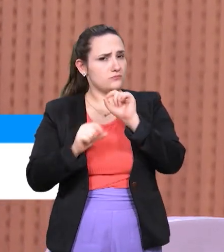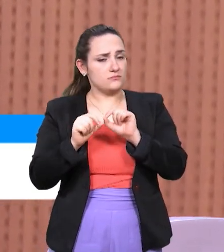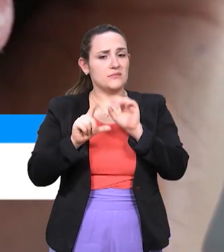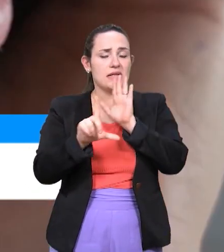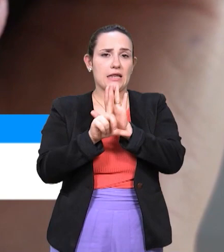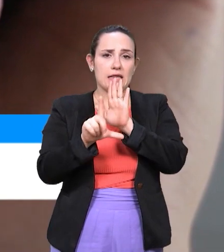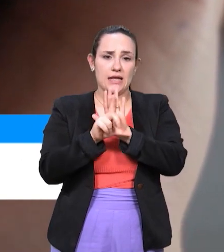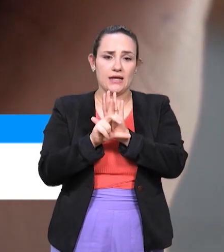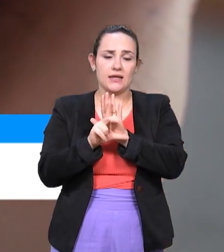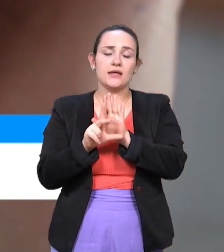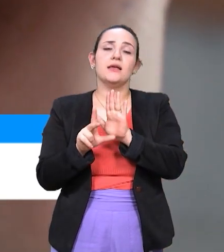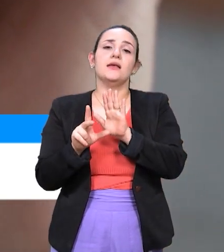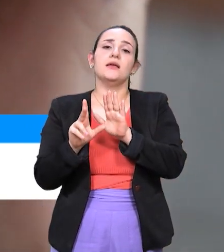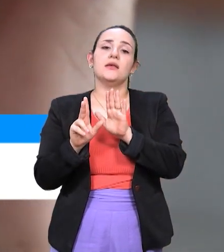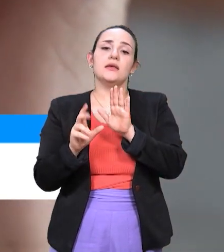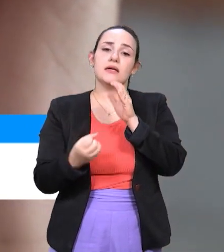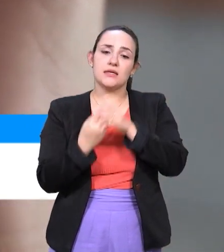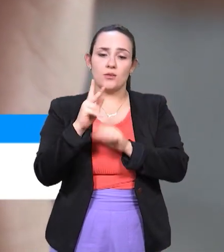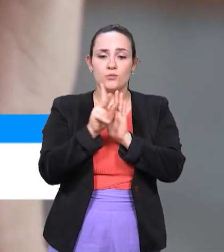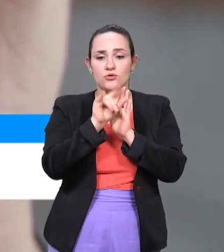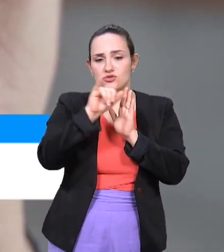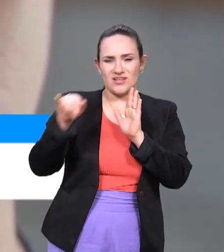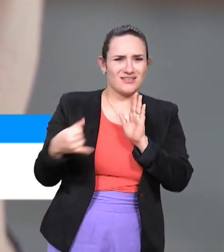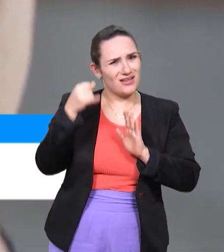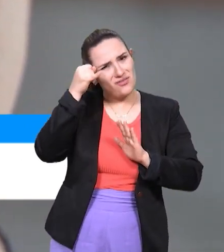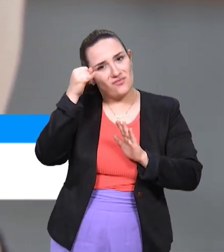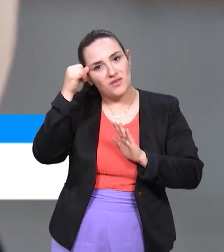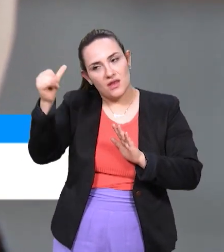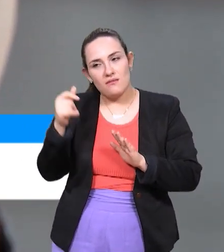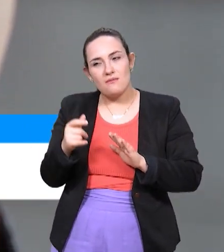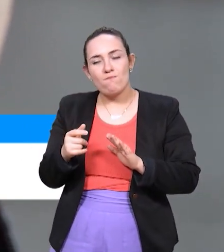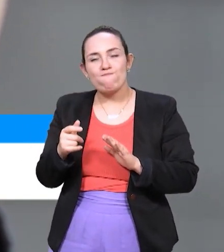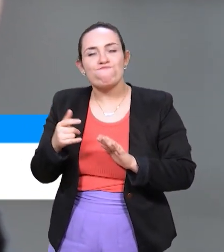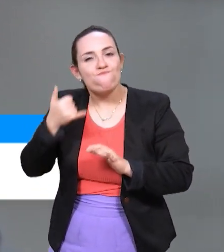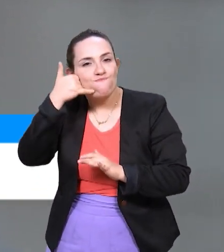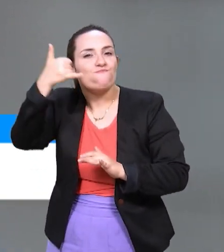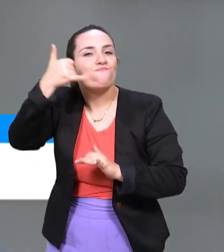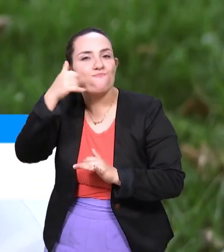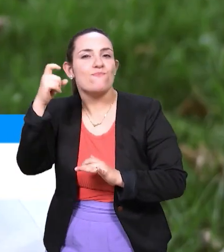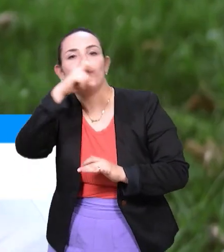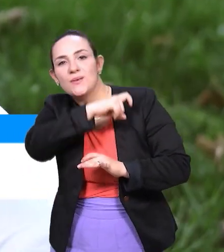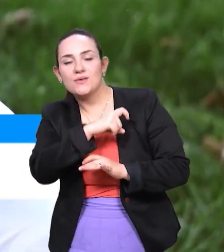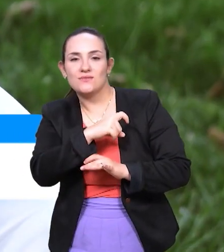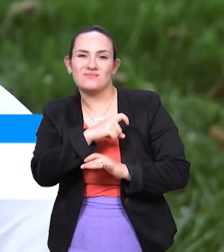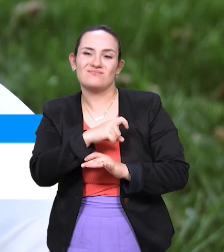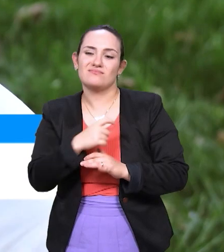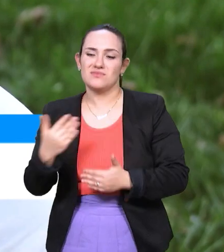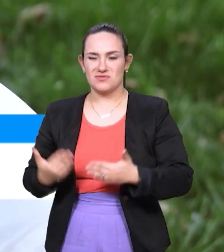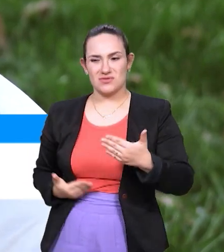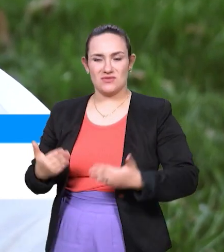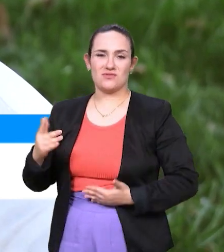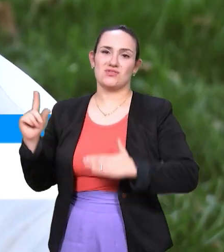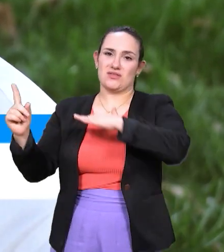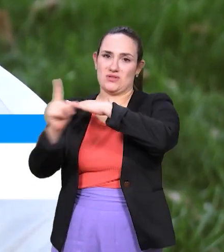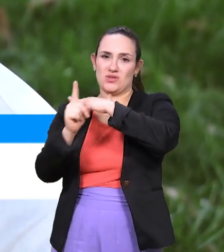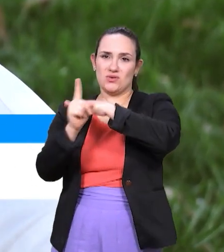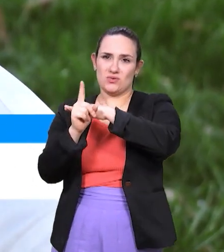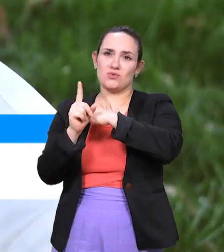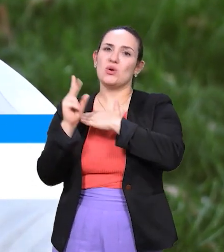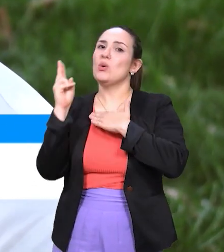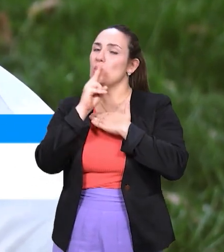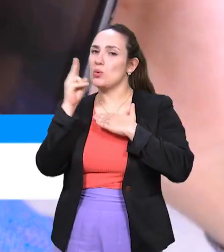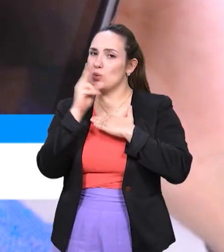2023, que institui o Programa Permanente de Combate aos Trotes Telefônicos aplicados contra os serviços